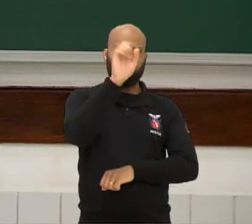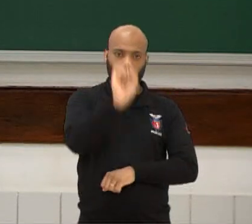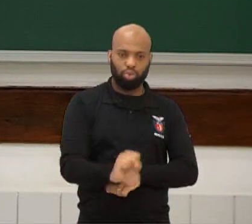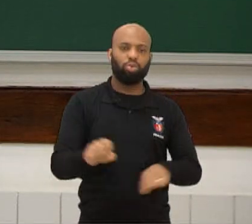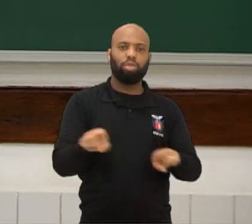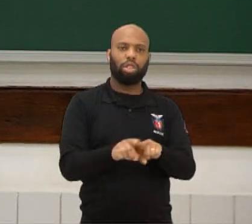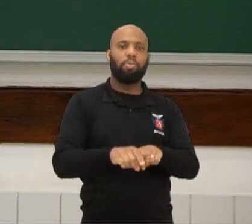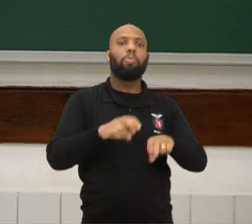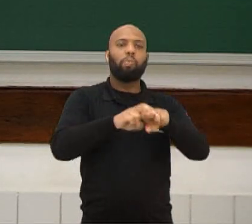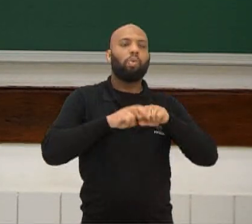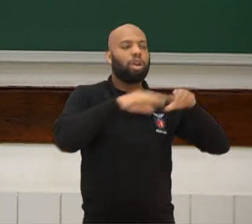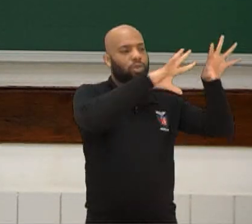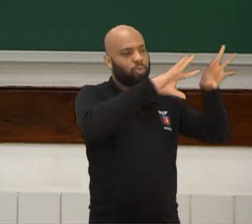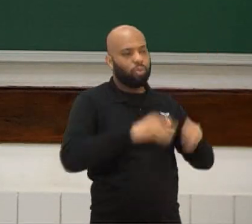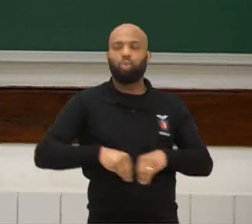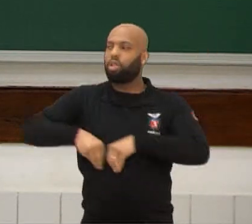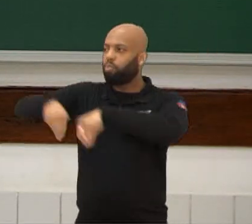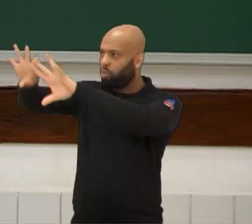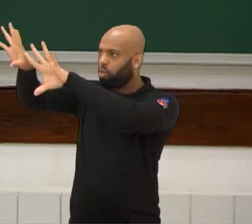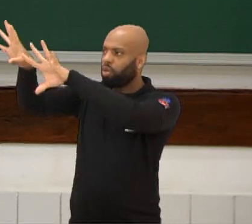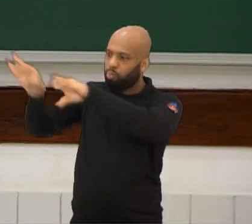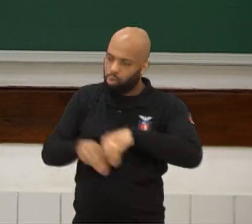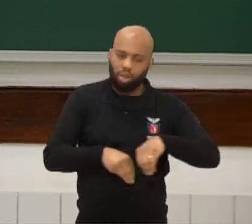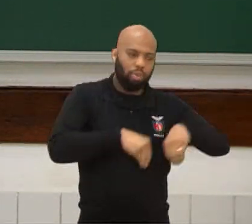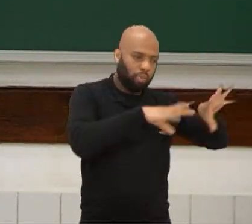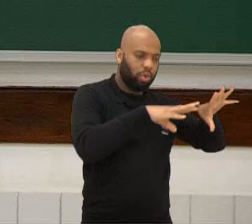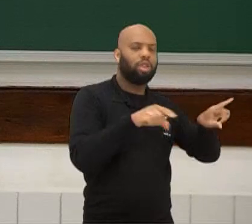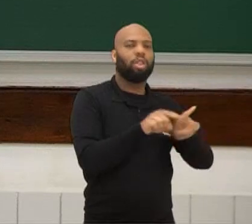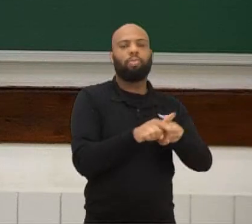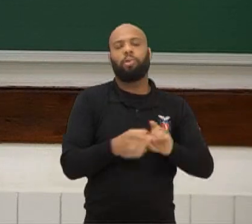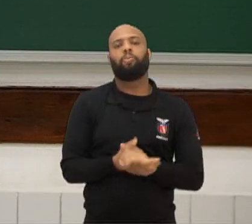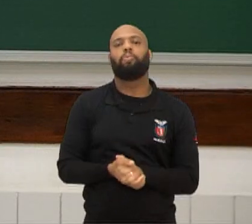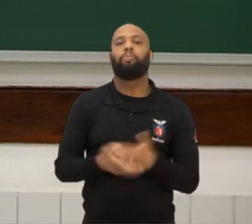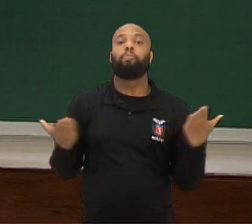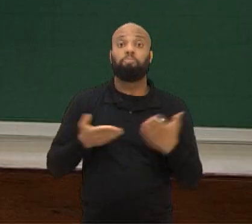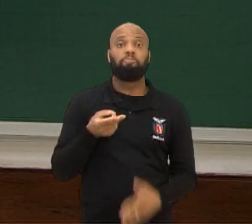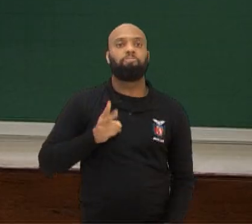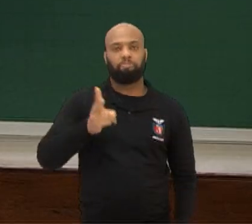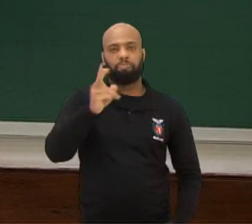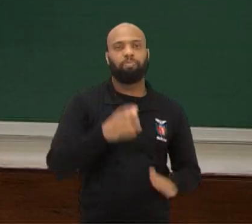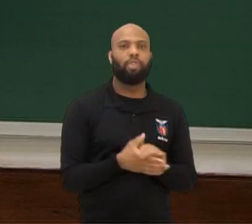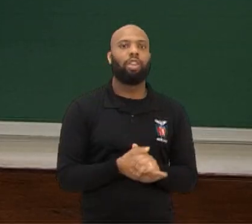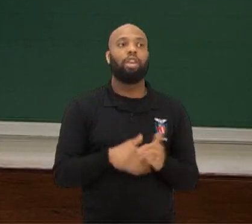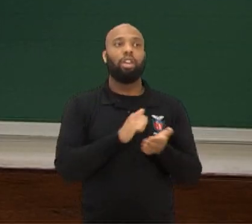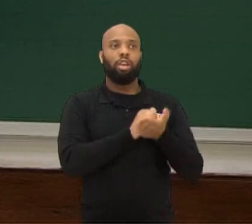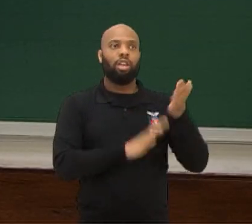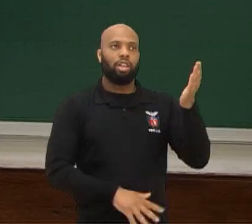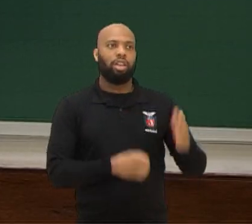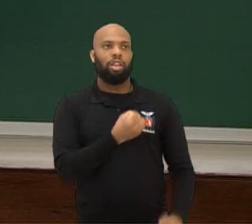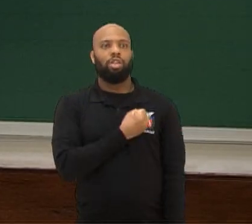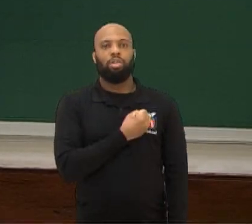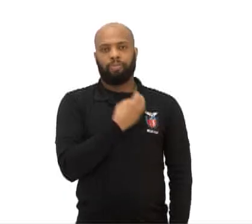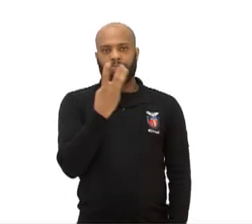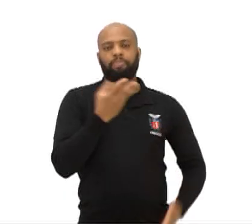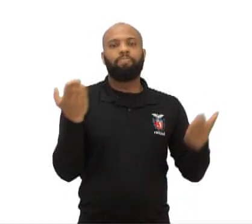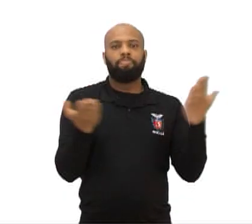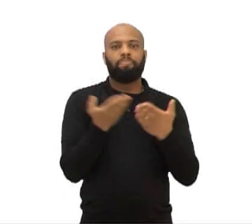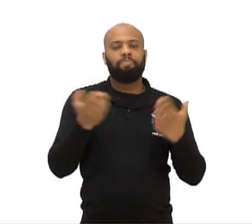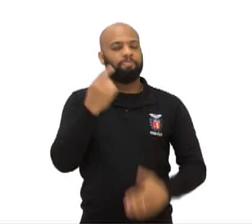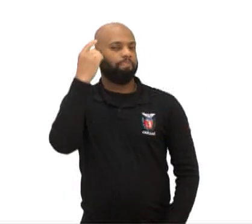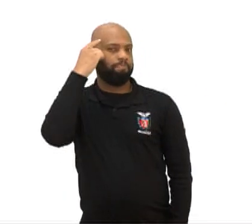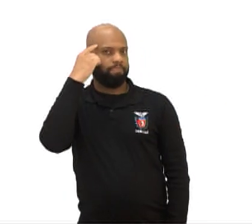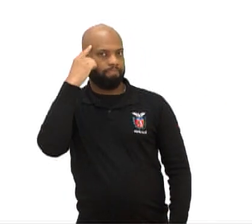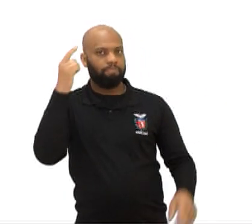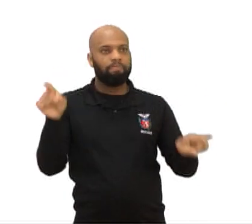fluxos migratórios que aconteceram, né? Continuando lá, então. Atividadezinha para a gente dar uma respirada e